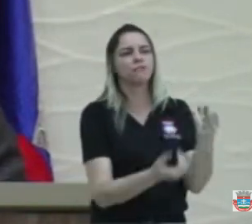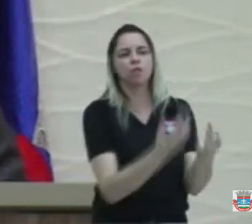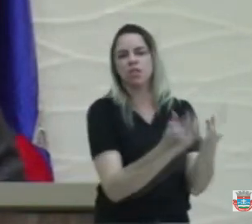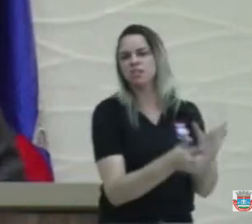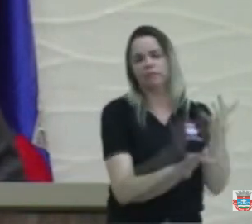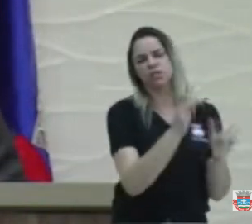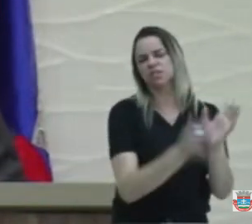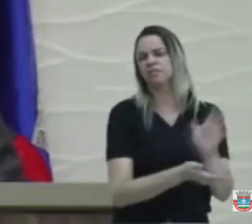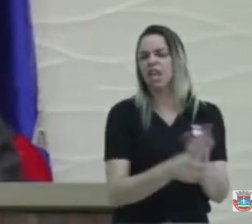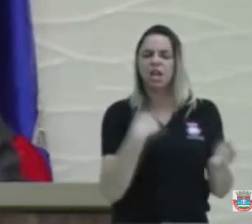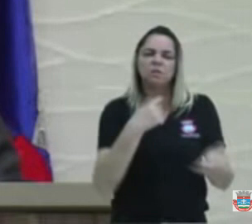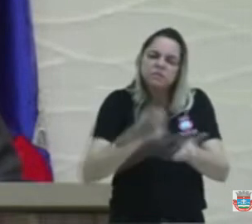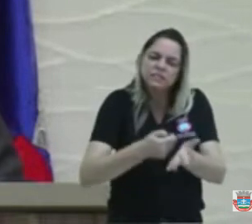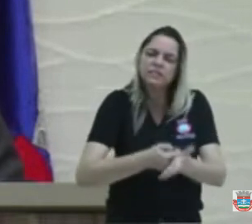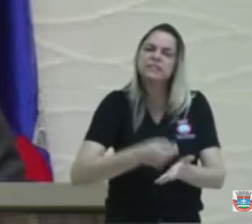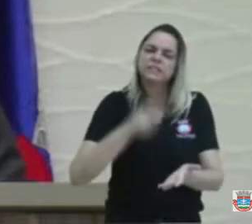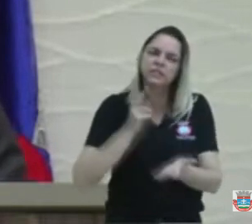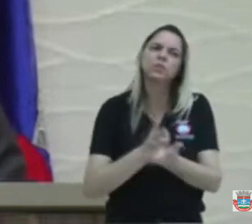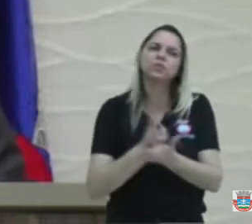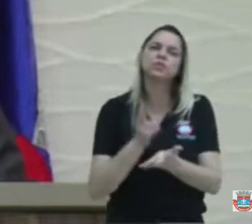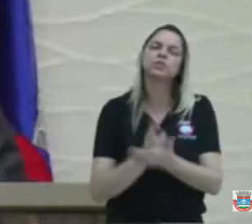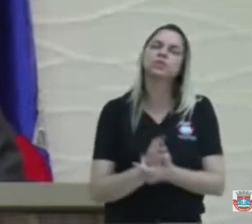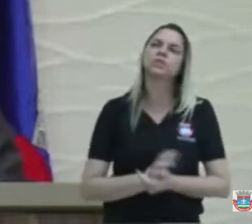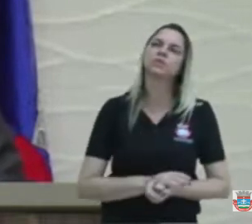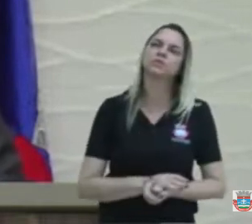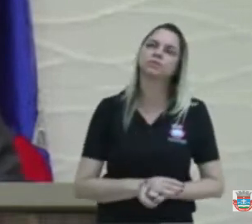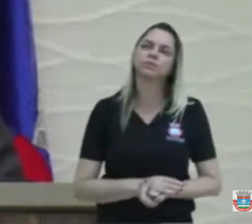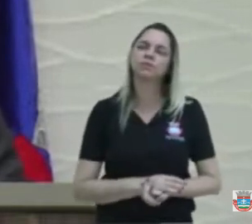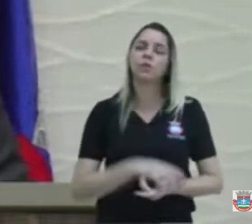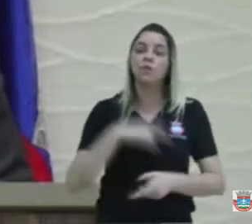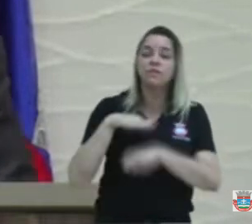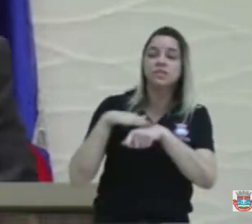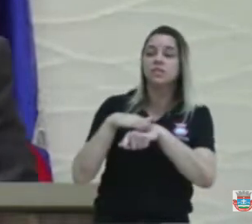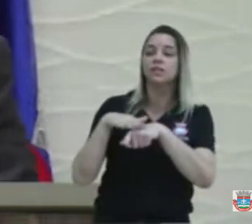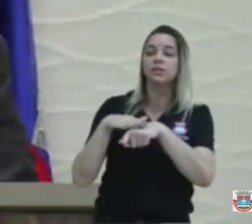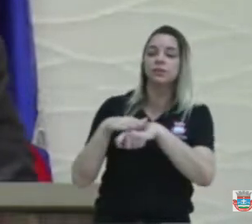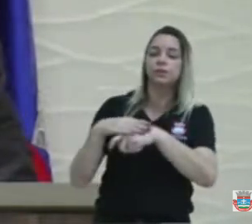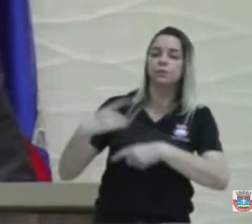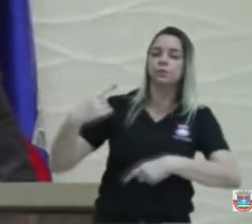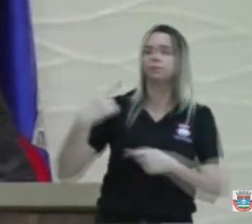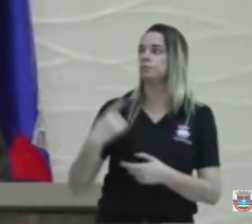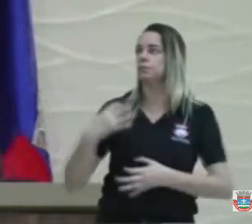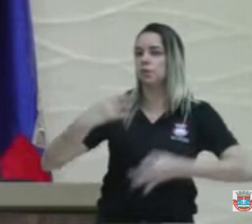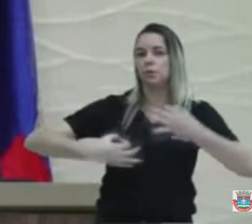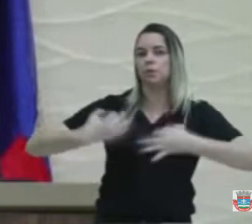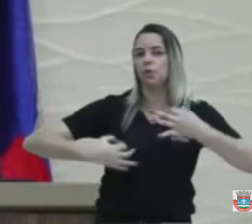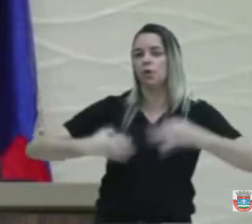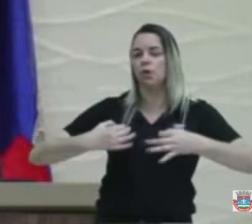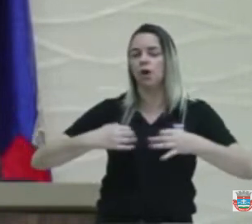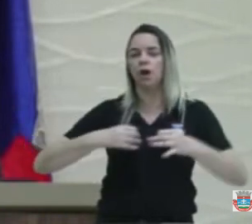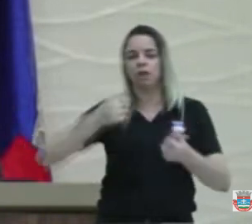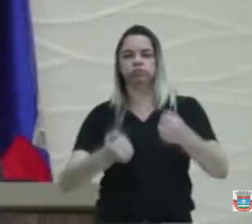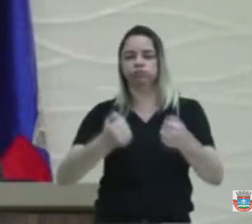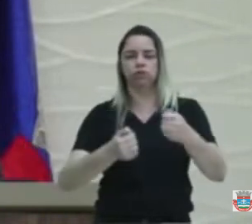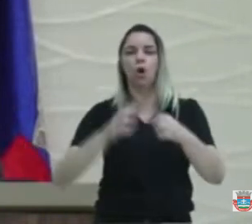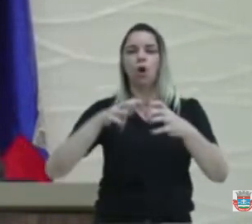Vinham cobrando direto, não tem que ir para o promotor, dizendo as condições do ônibus. Sexta-feira passada voou a roda do ônibus. A gente não está